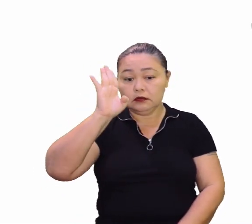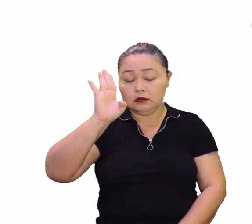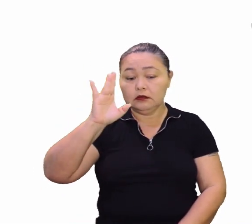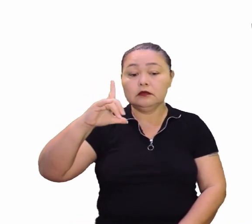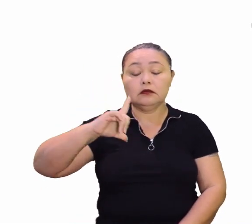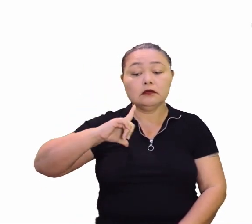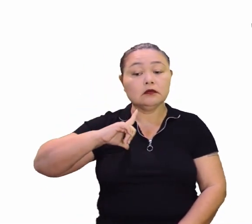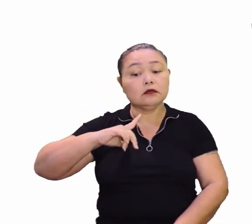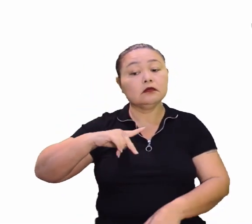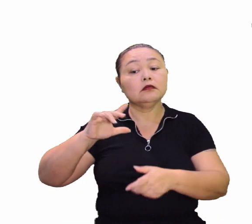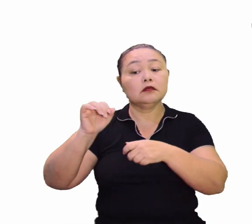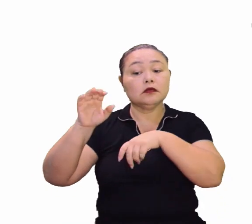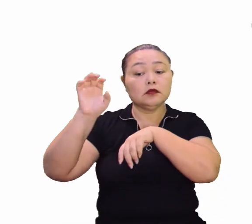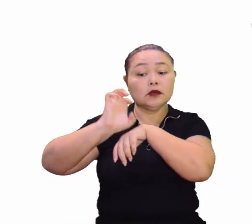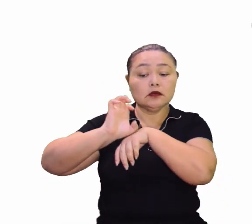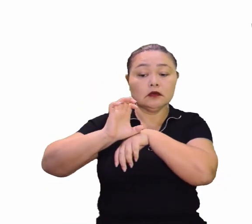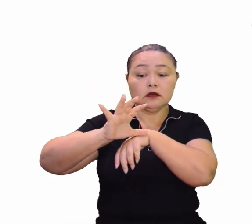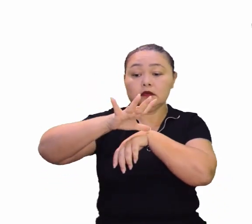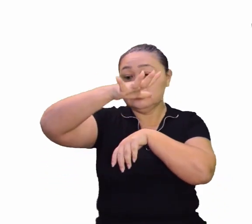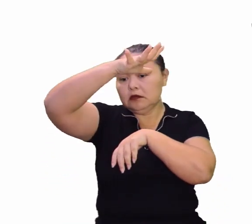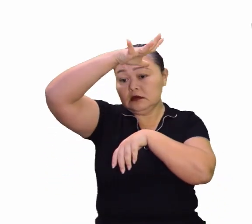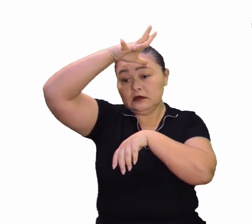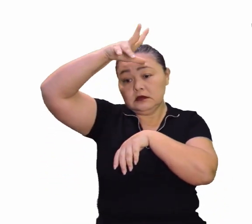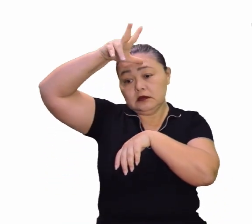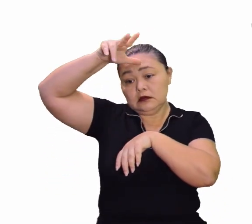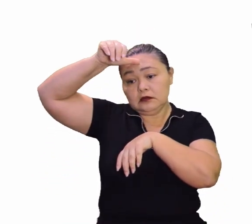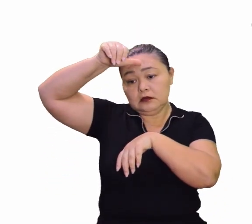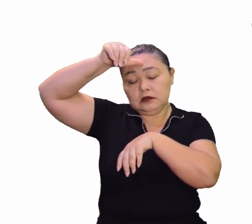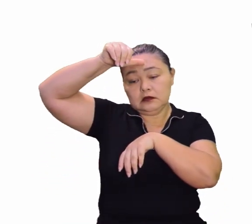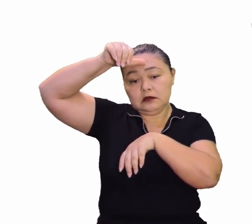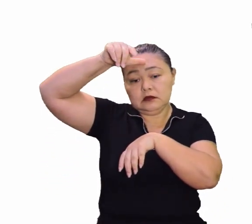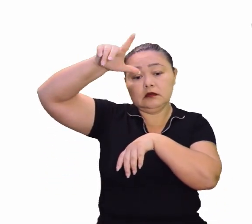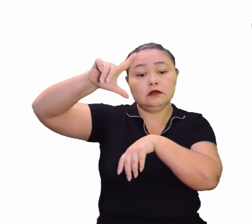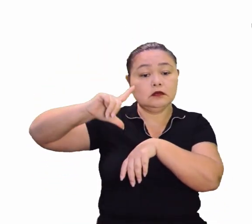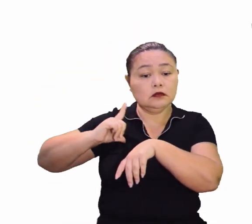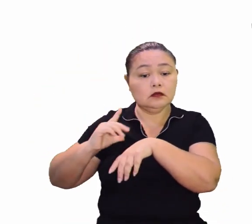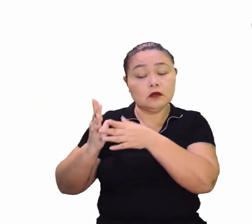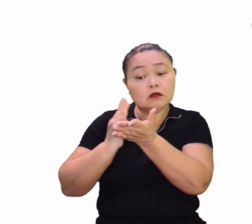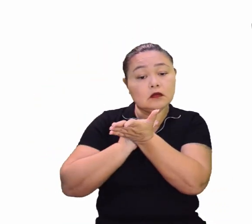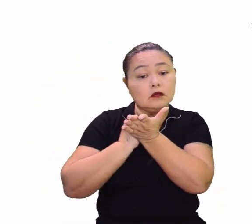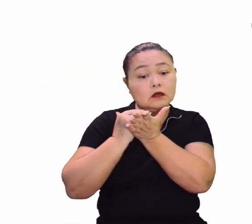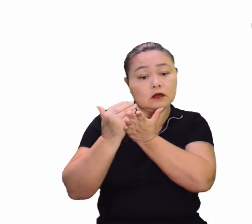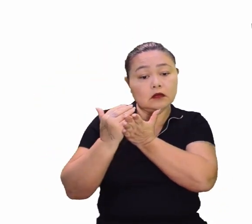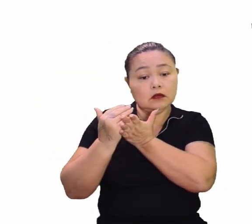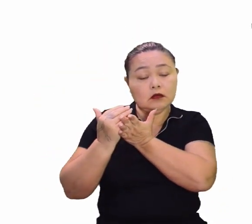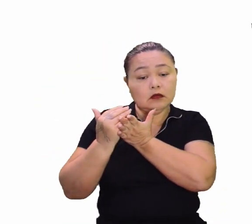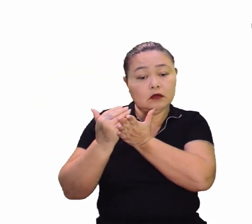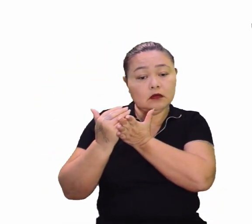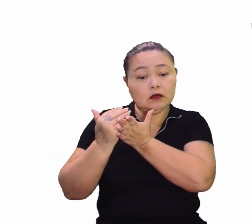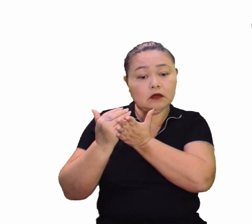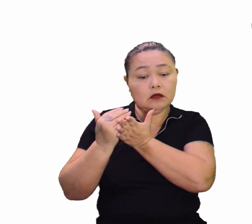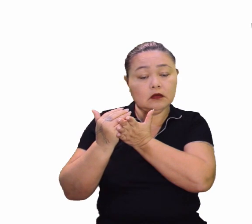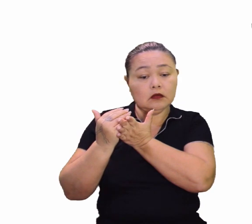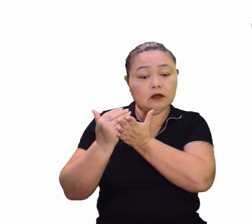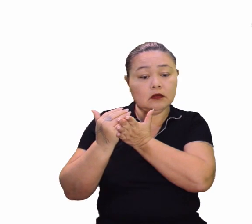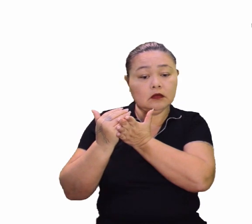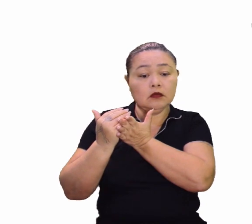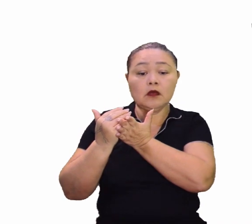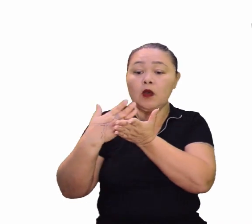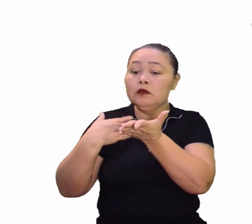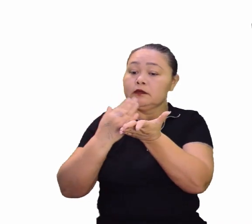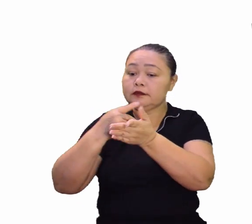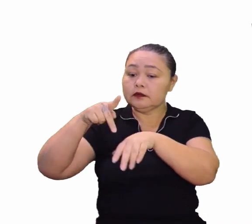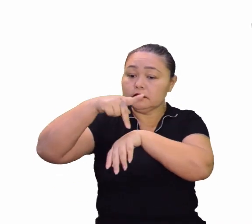aonde? Tem aí o estado do Mato Grosso. Olha o tamanho disso, galera. Começa... Vamos começar aqui lá pela